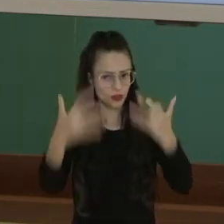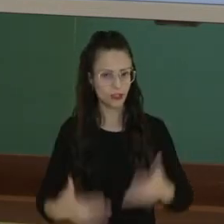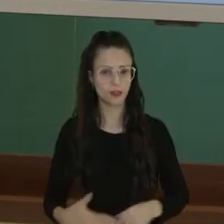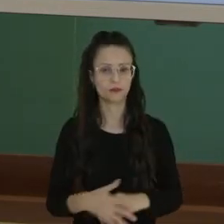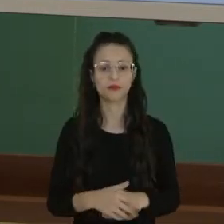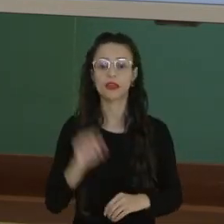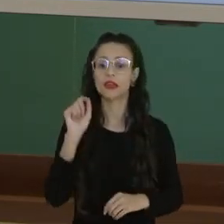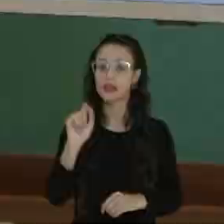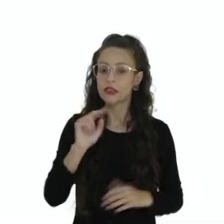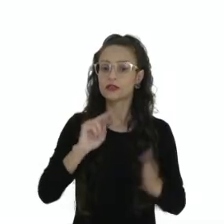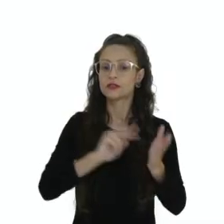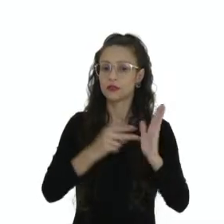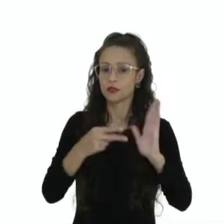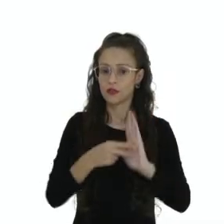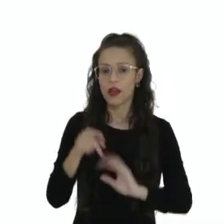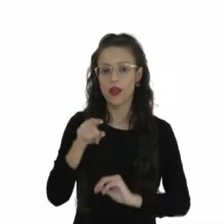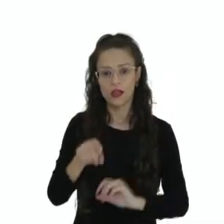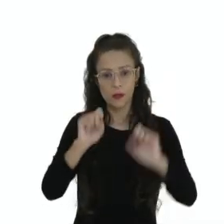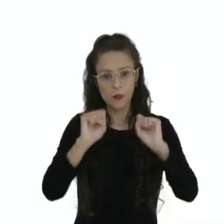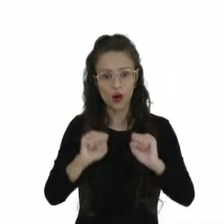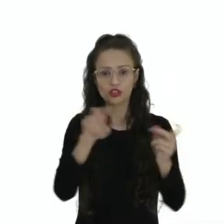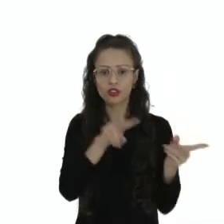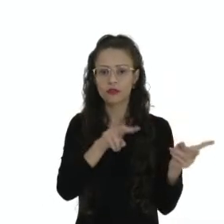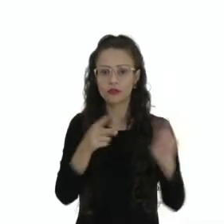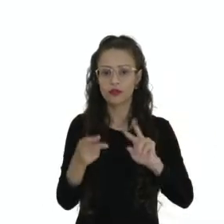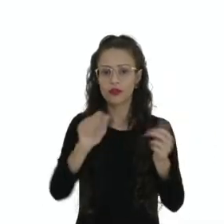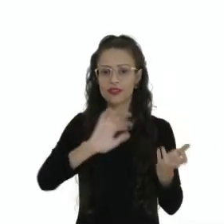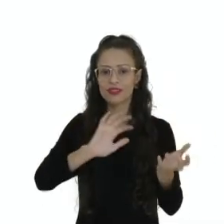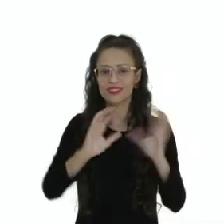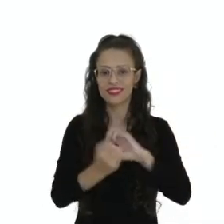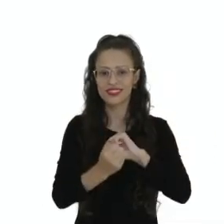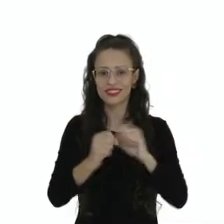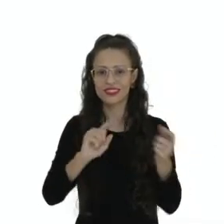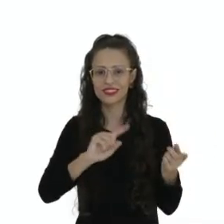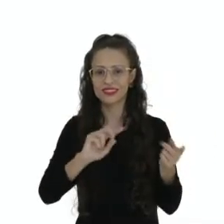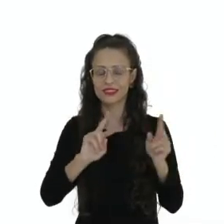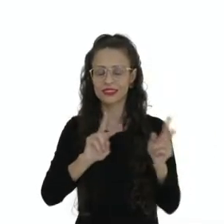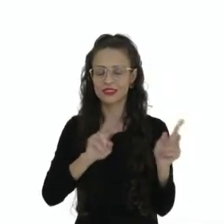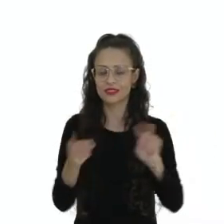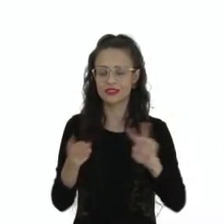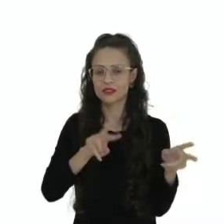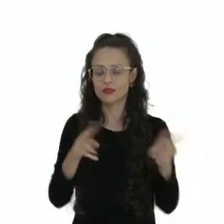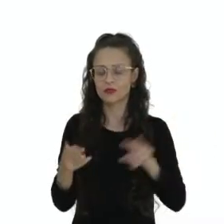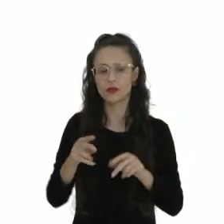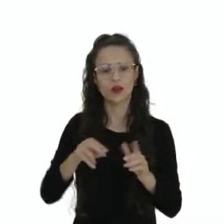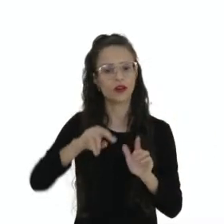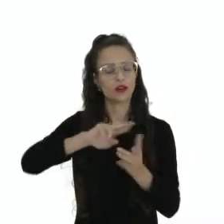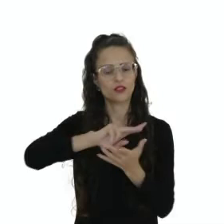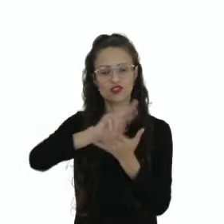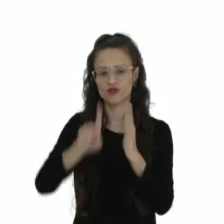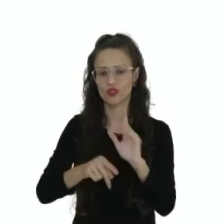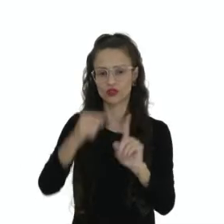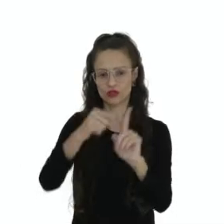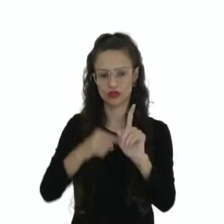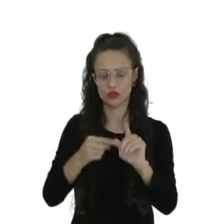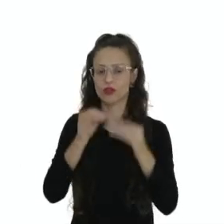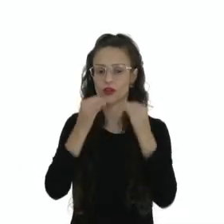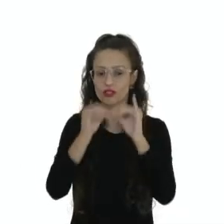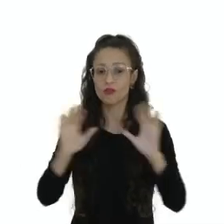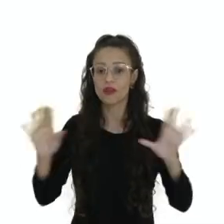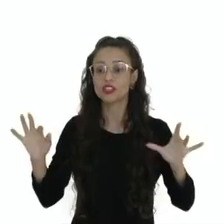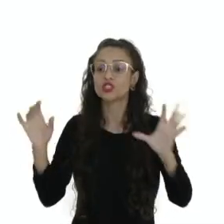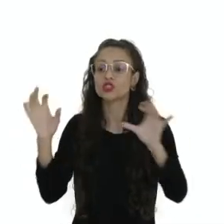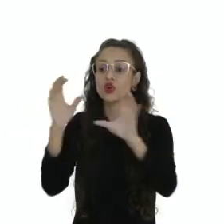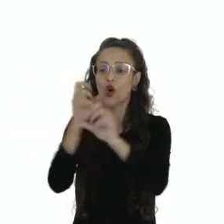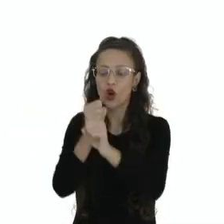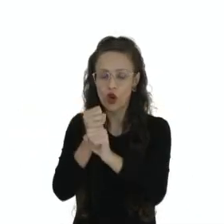Isso significa que ela pode se transformar em diversos tipos de energia, mas a soma de todos esses